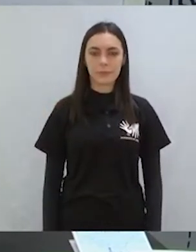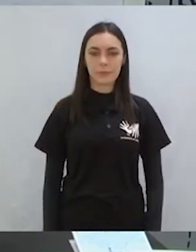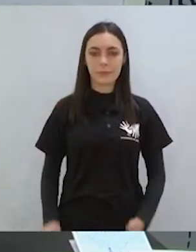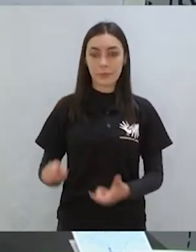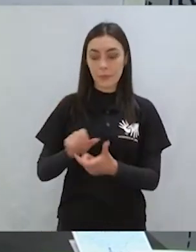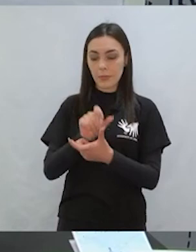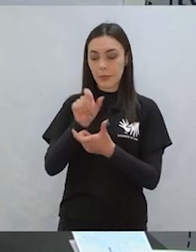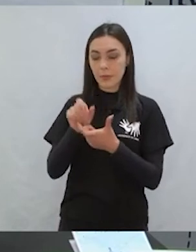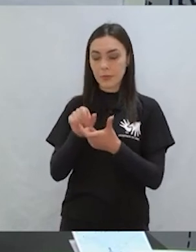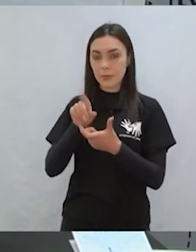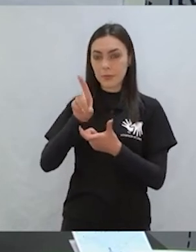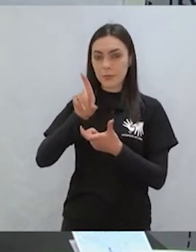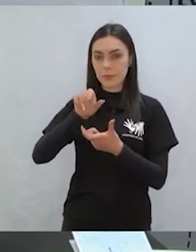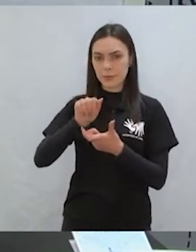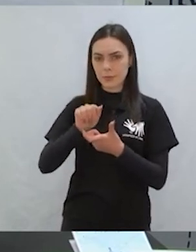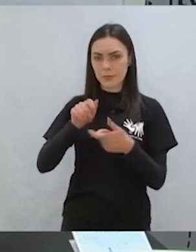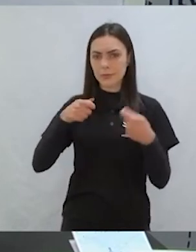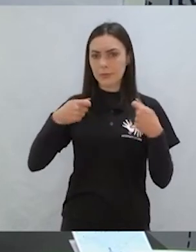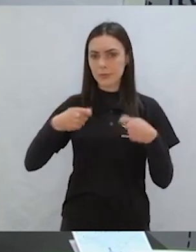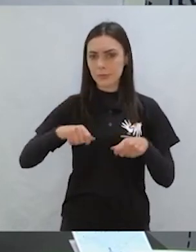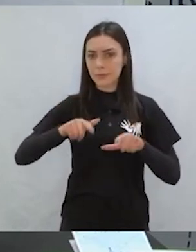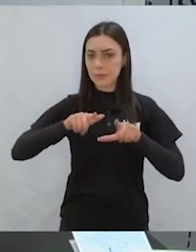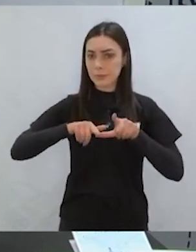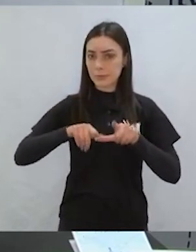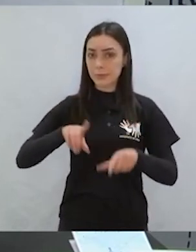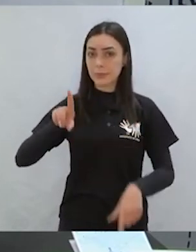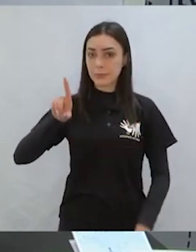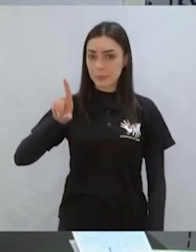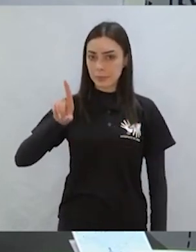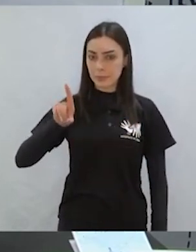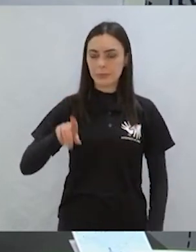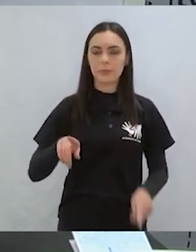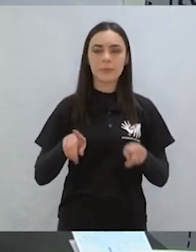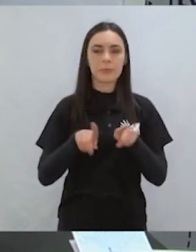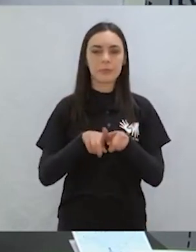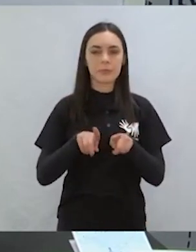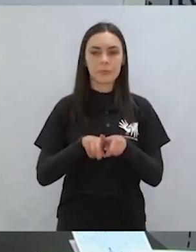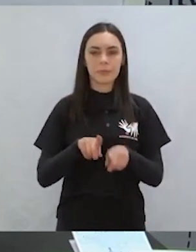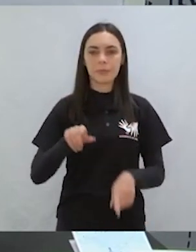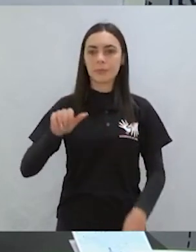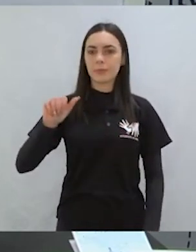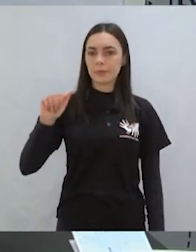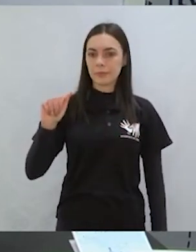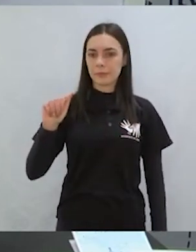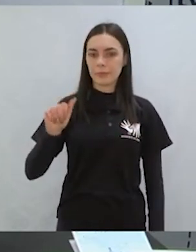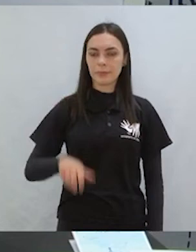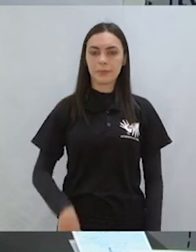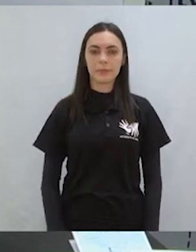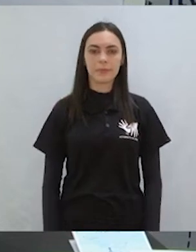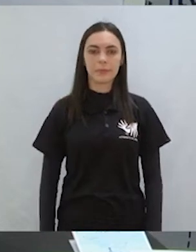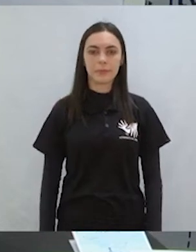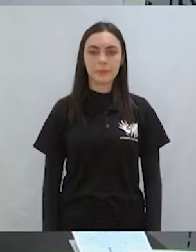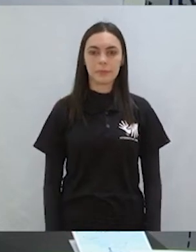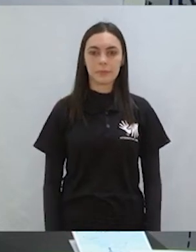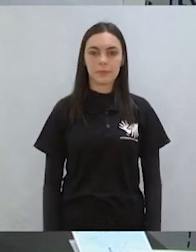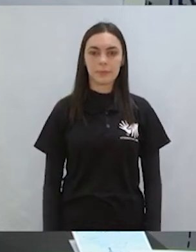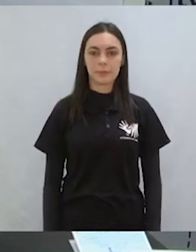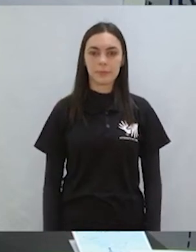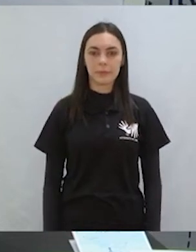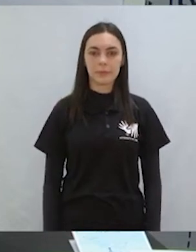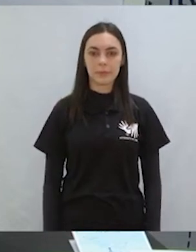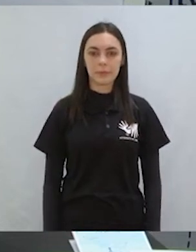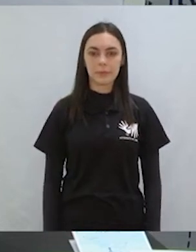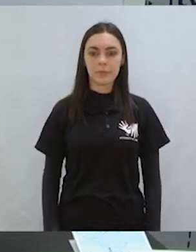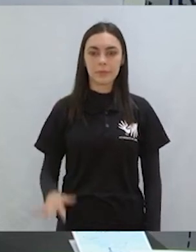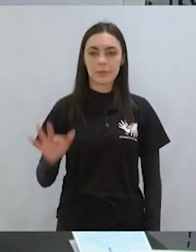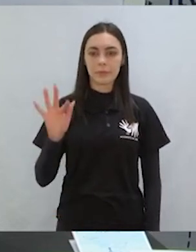Para formar a sílaba da, eu uso a letra D e a letra A.